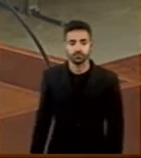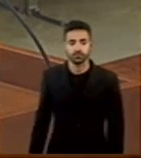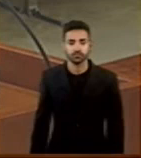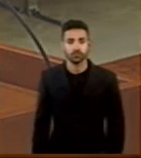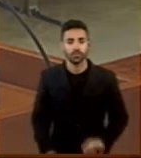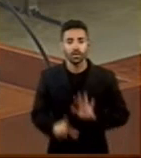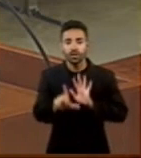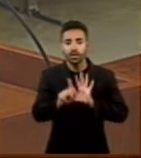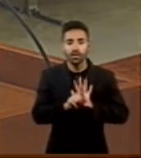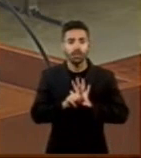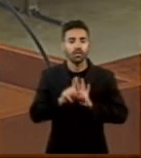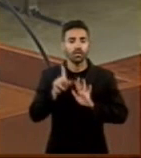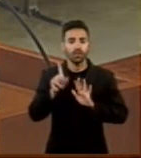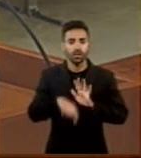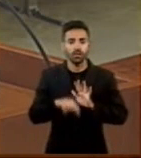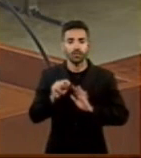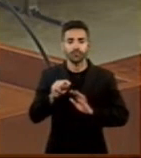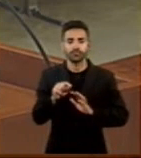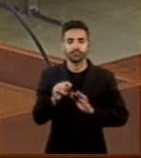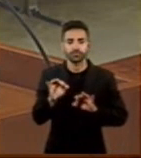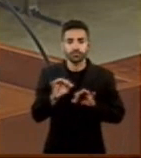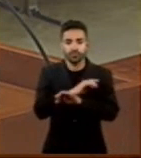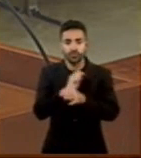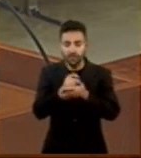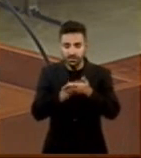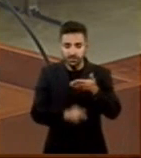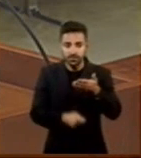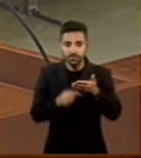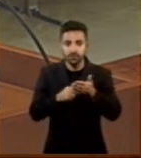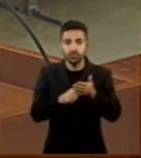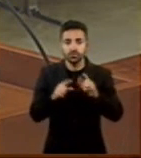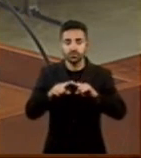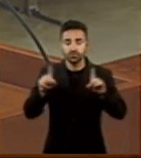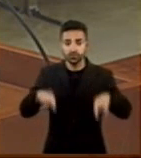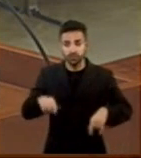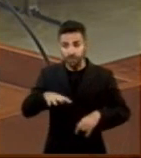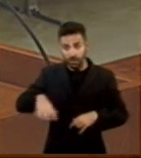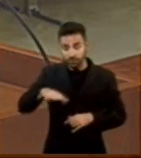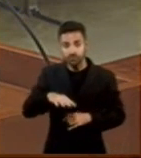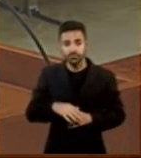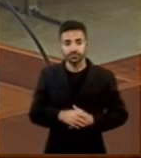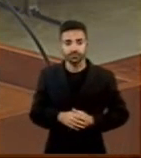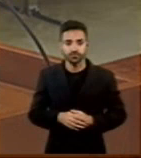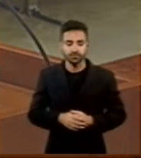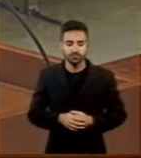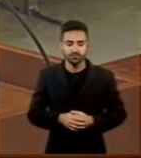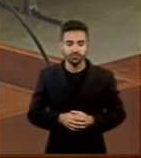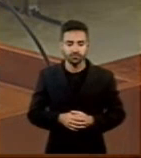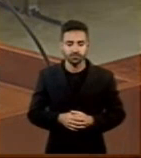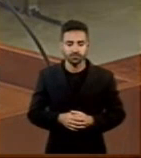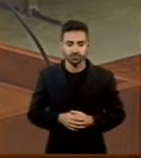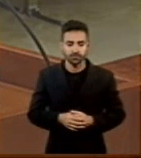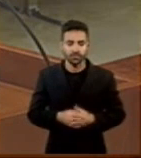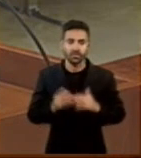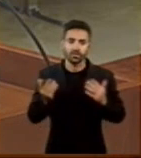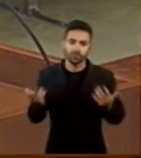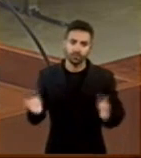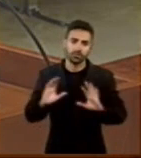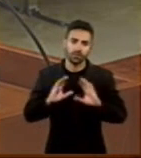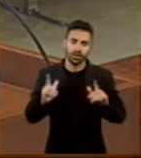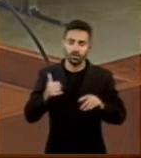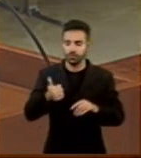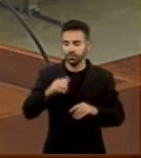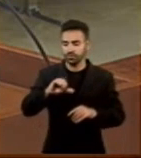como destinatário, por disposição expressa de lei, esses servidores públicos, é evidente que, desde